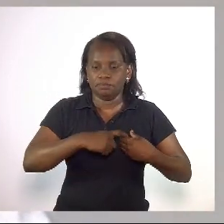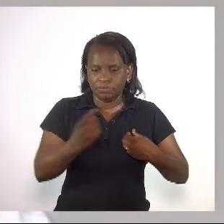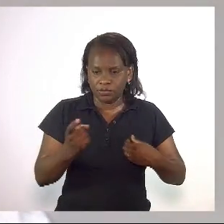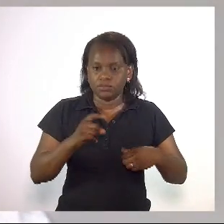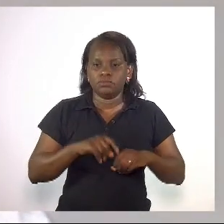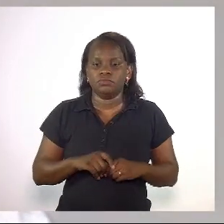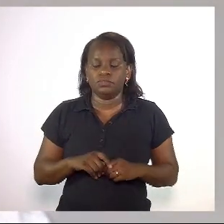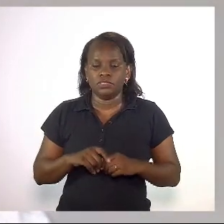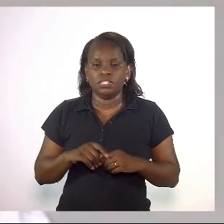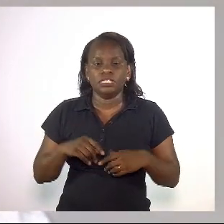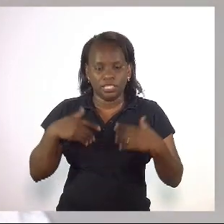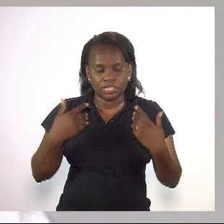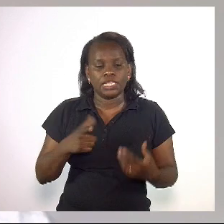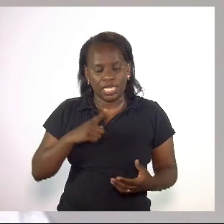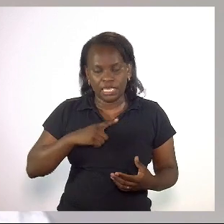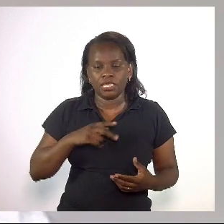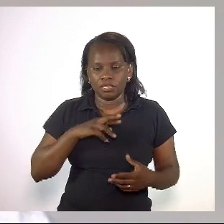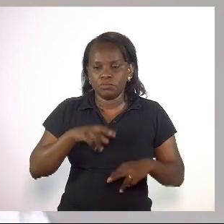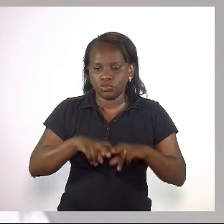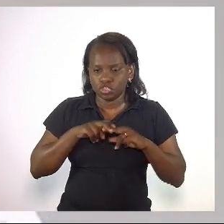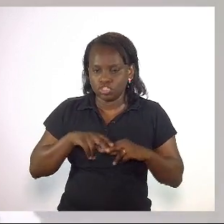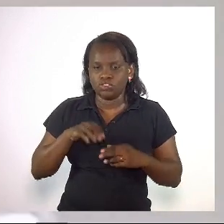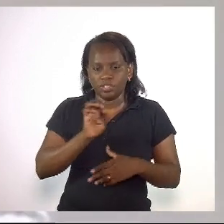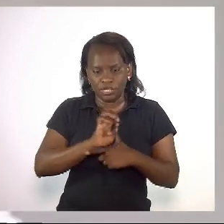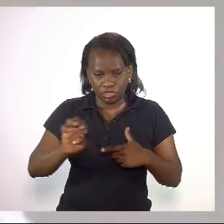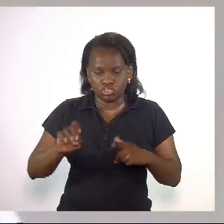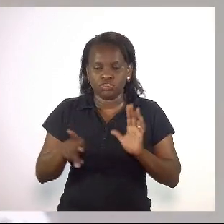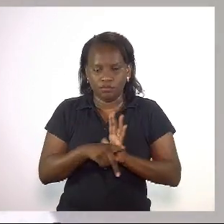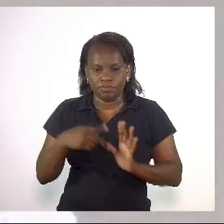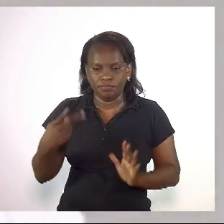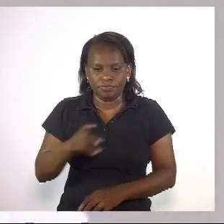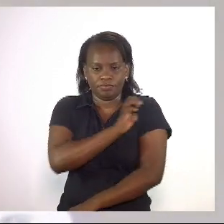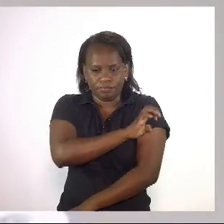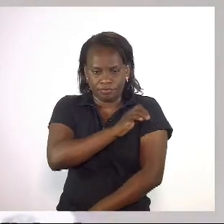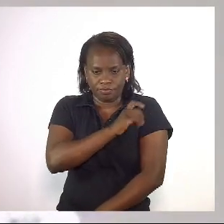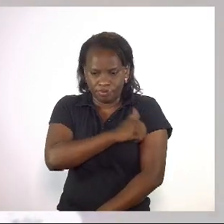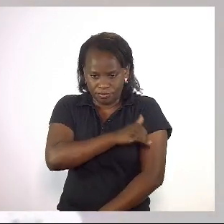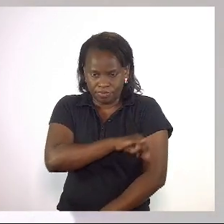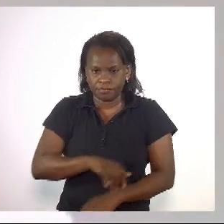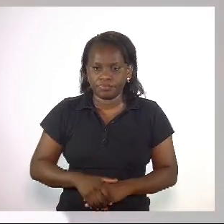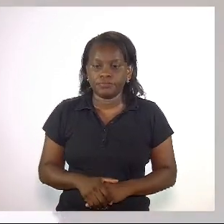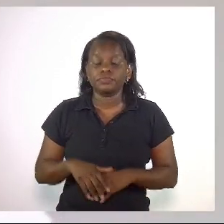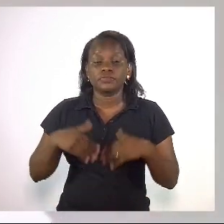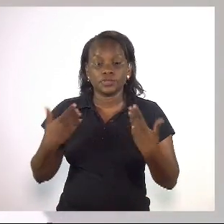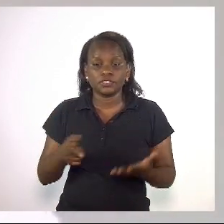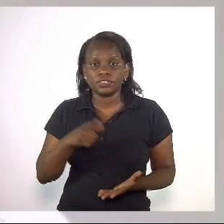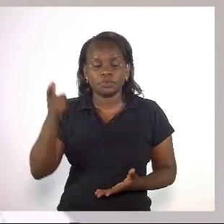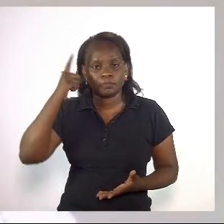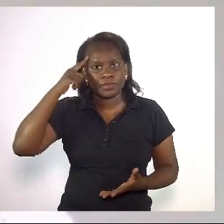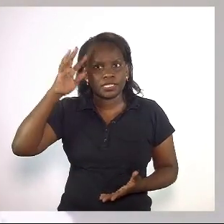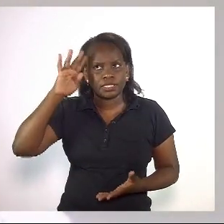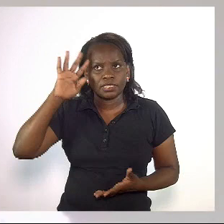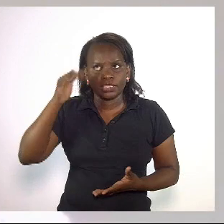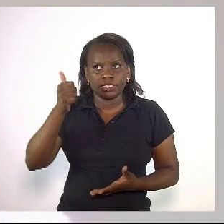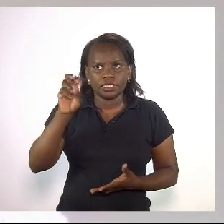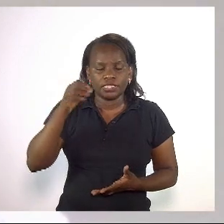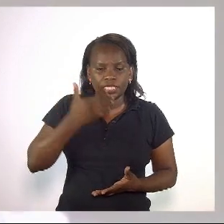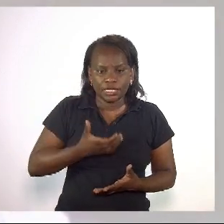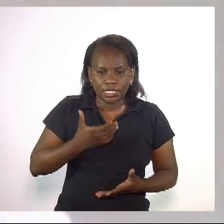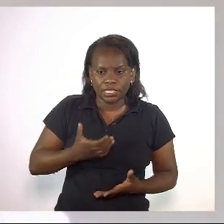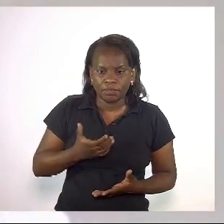que assentia razão ao Executivo Estadual. Bem, dessa forma, senhores imaginem, no dia 15 de